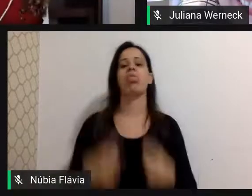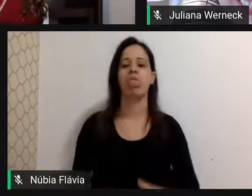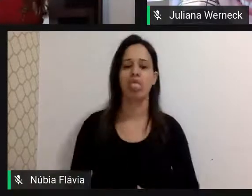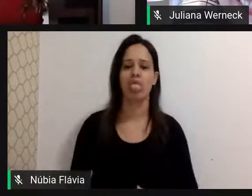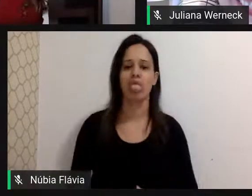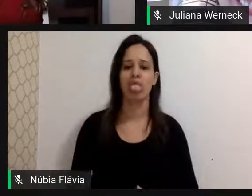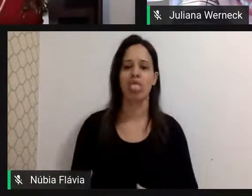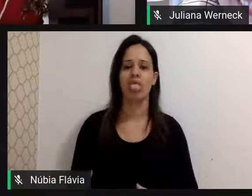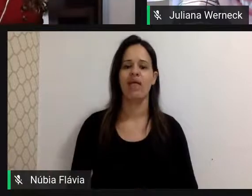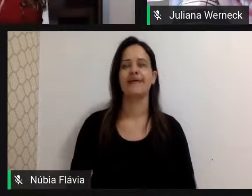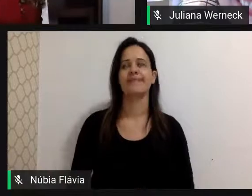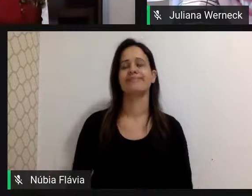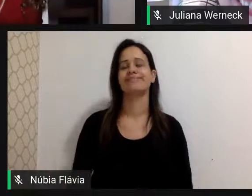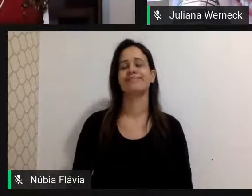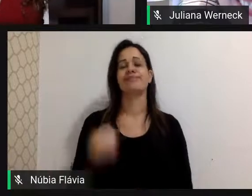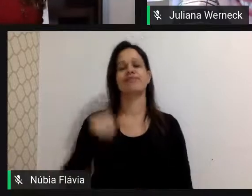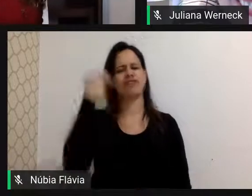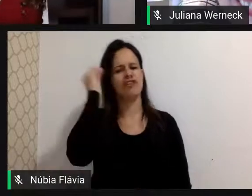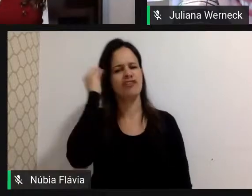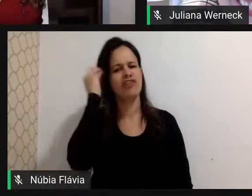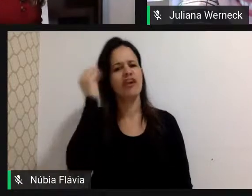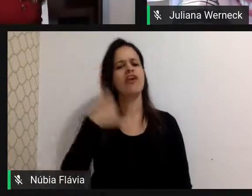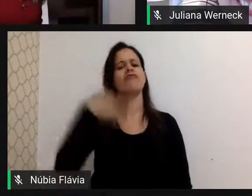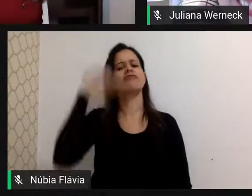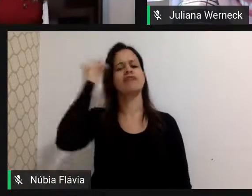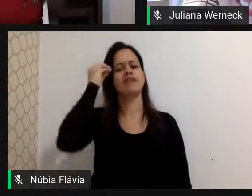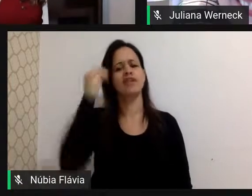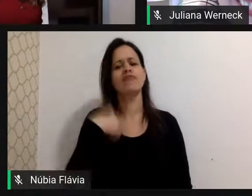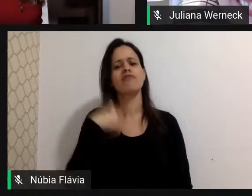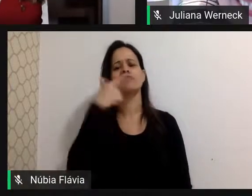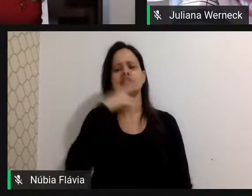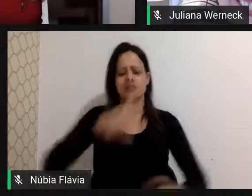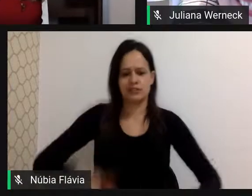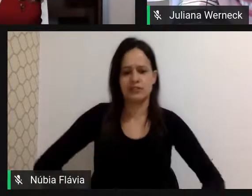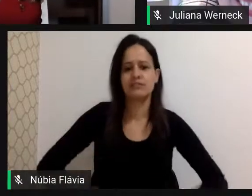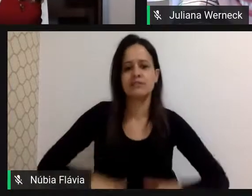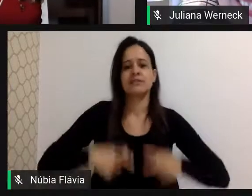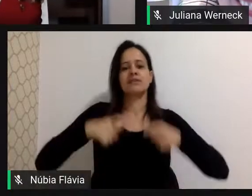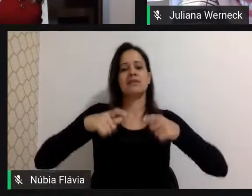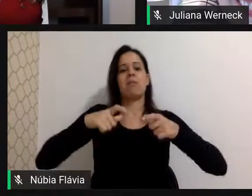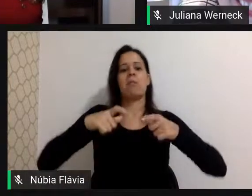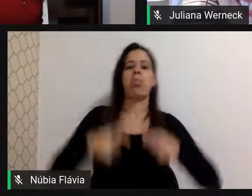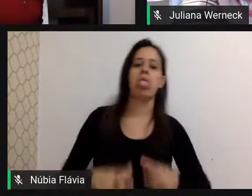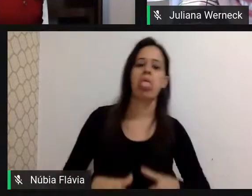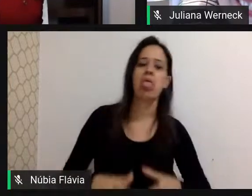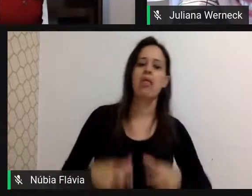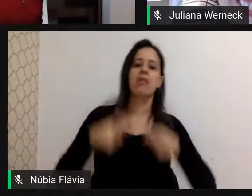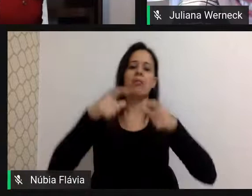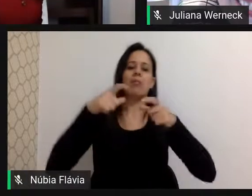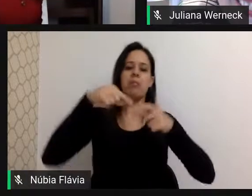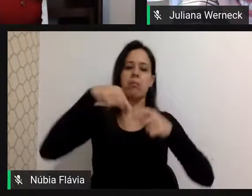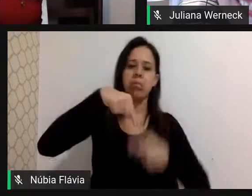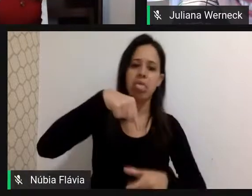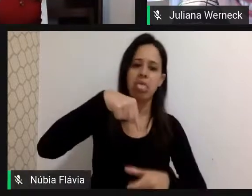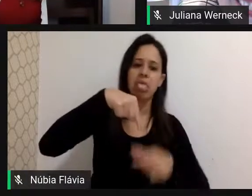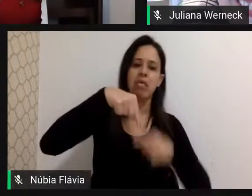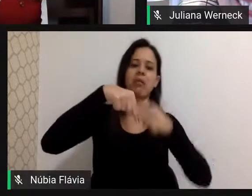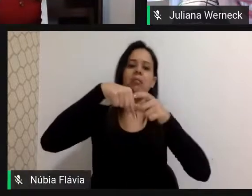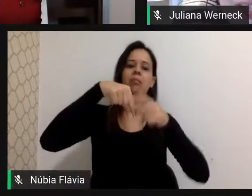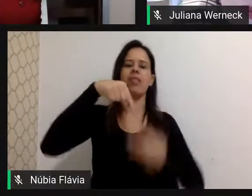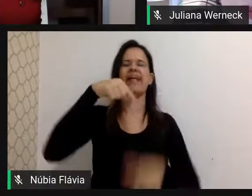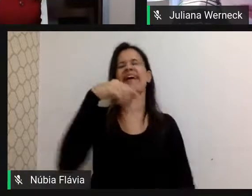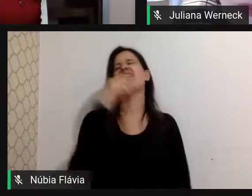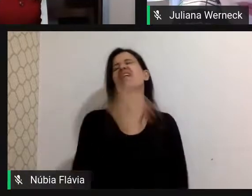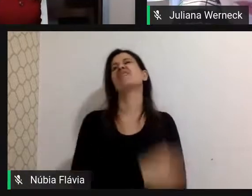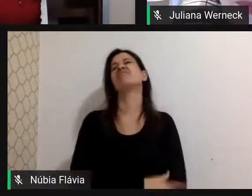eu ficava, não, vou tentar, eu vou tentar, e tentava e caía, tentava e caía, tentava e caía, até que eu comecei a pensar, não vai dar certo, né?